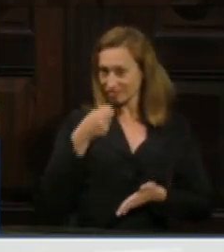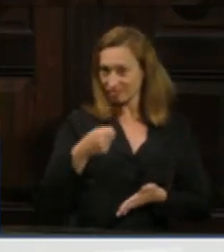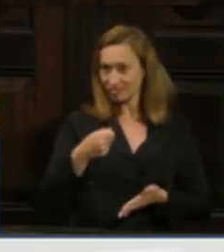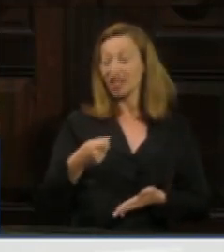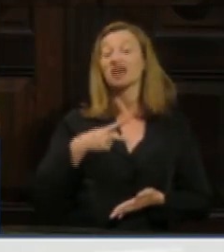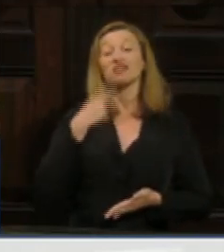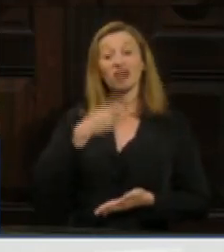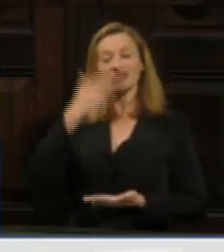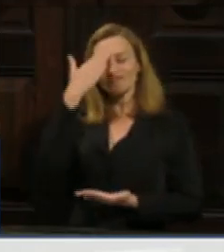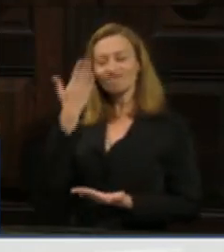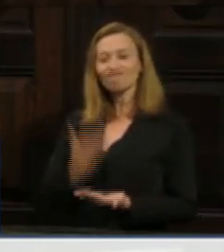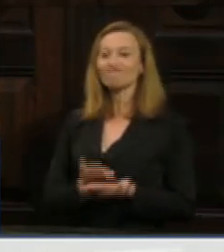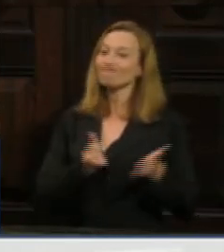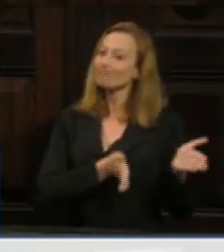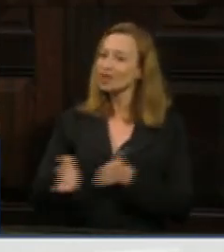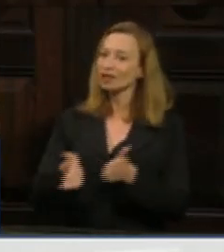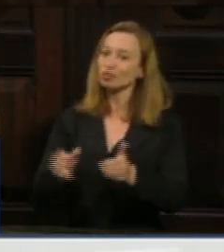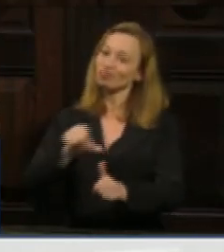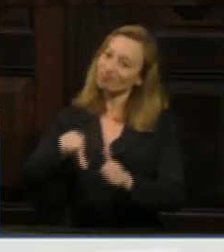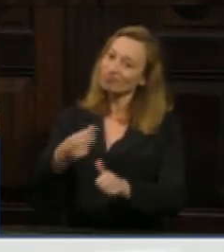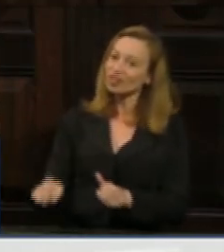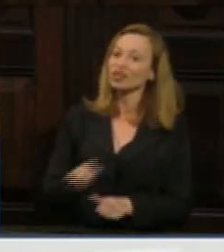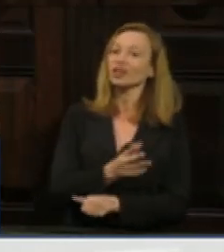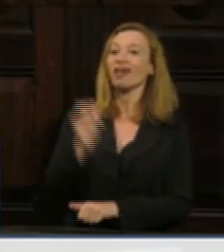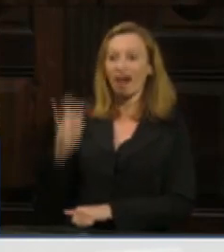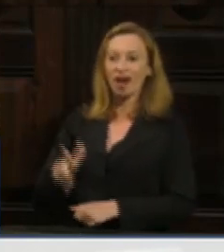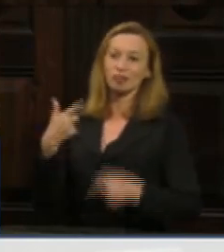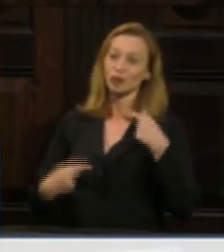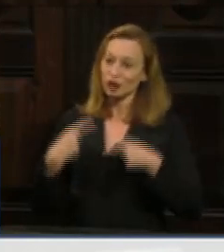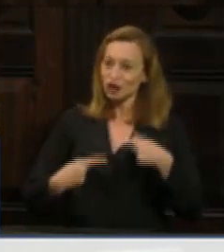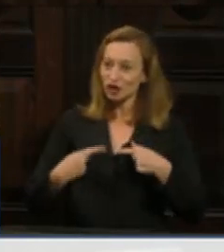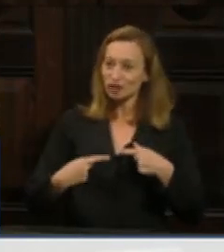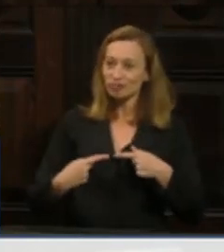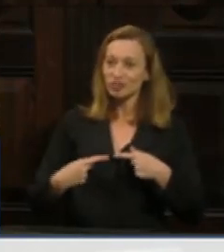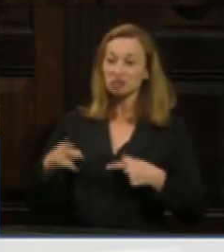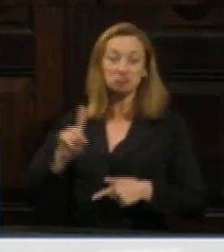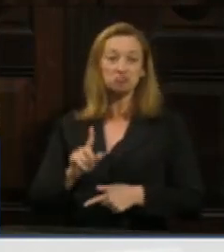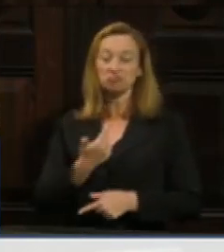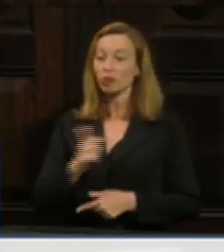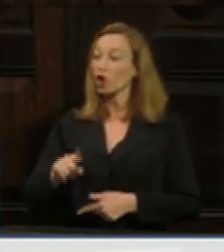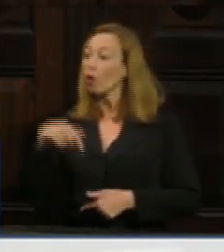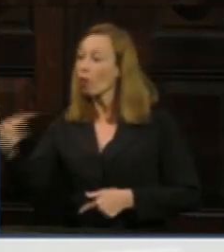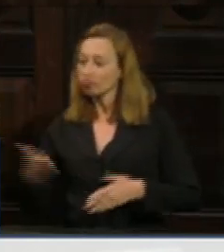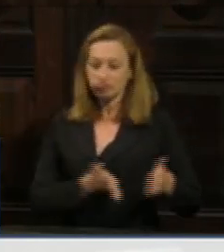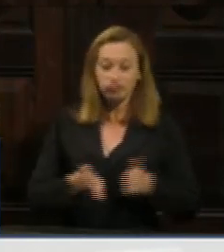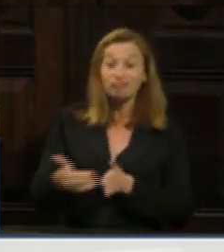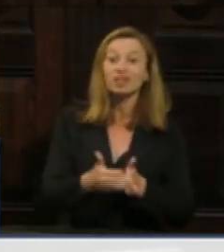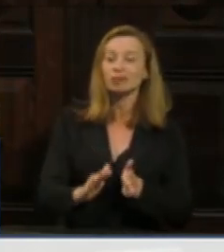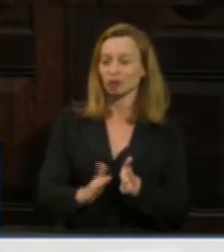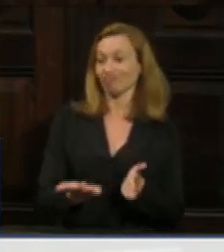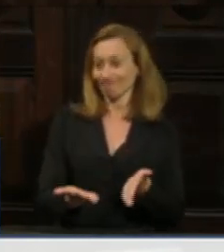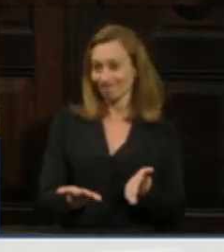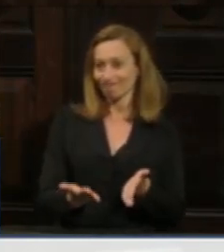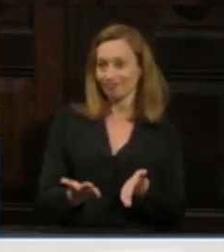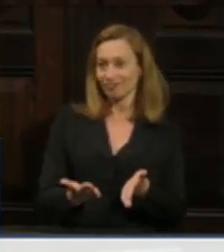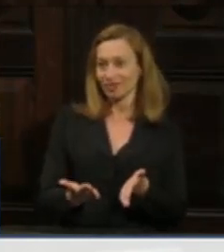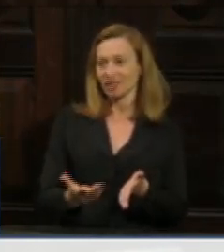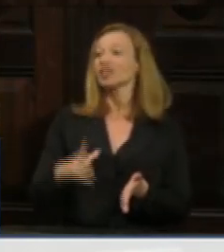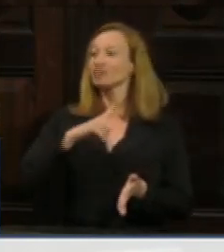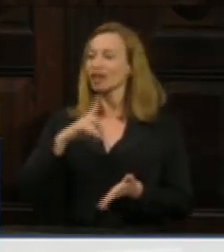não levo o palácio comigo porque não gosto das coisas gigantescas, dos lustres, dos